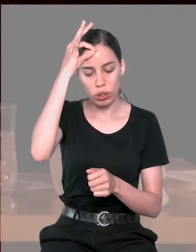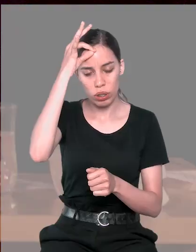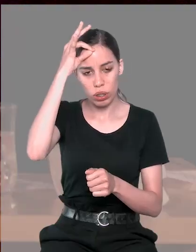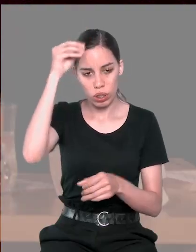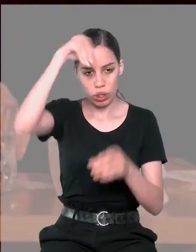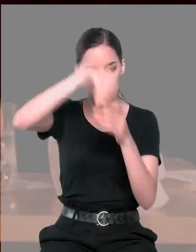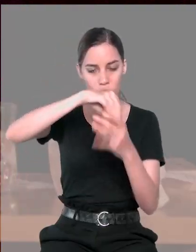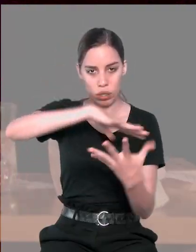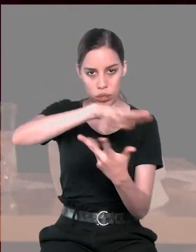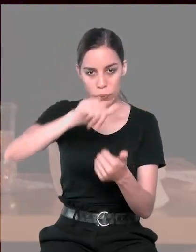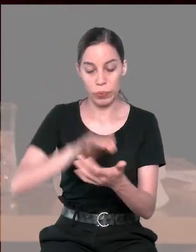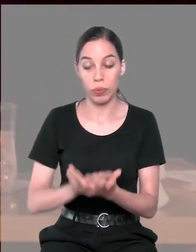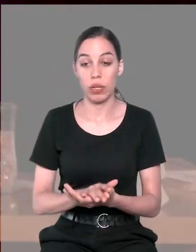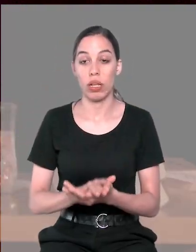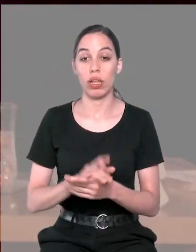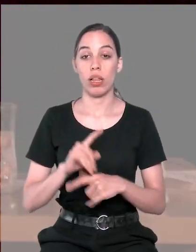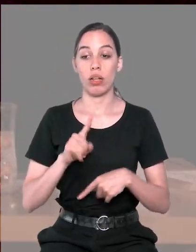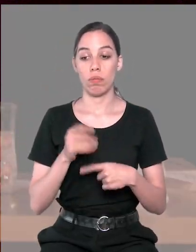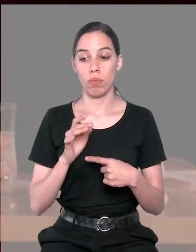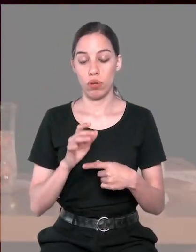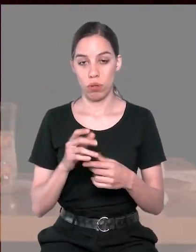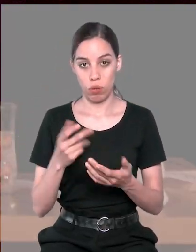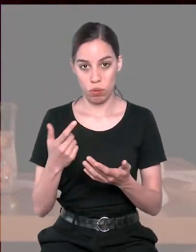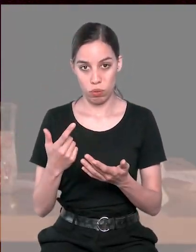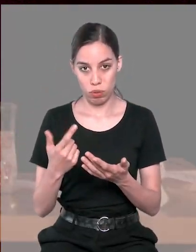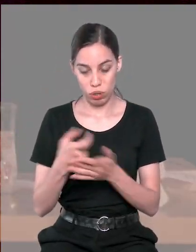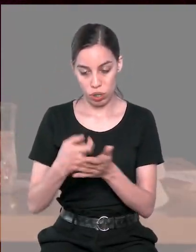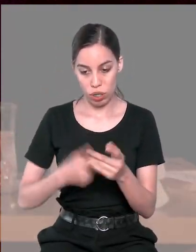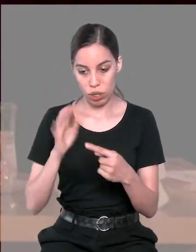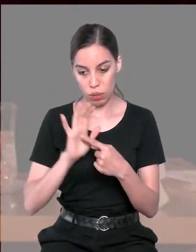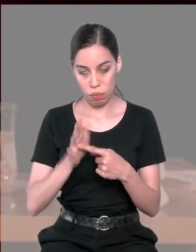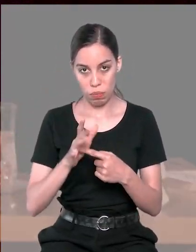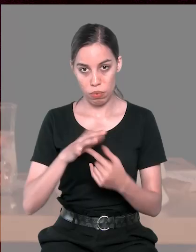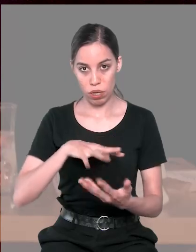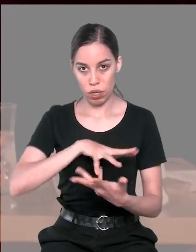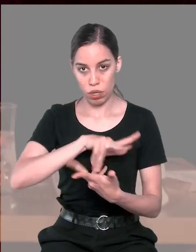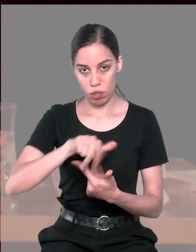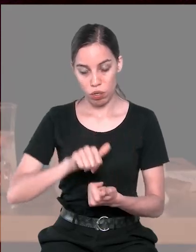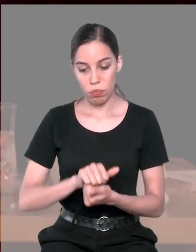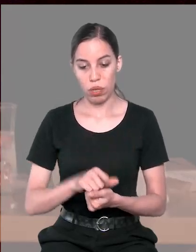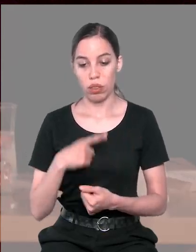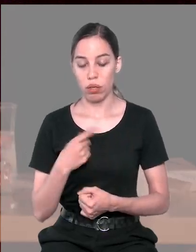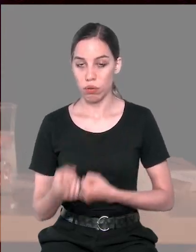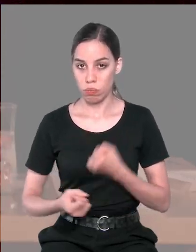Né? E logo depois da Máquina do Mundo vem esse lindo poema